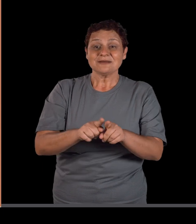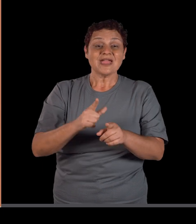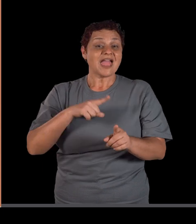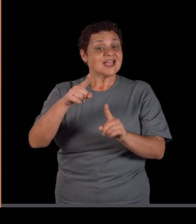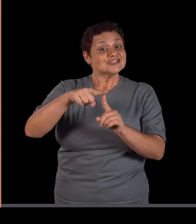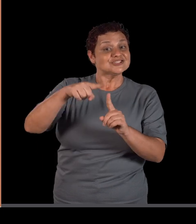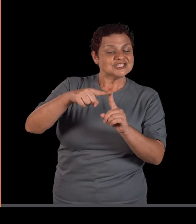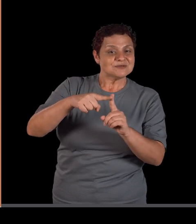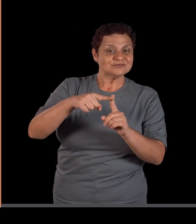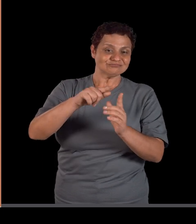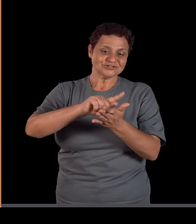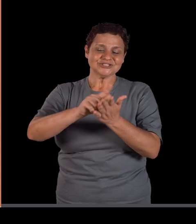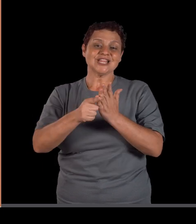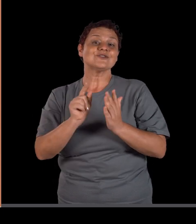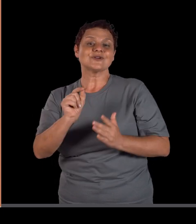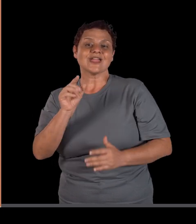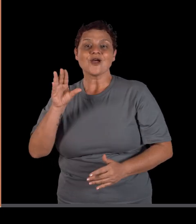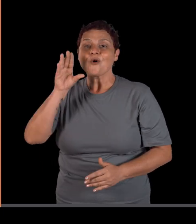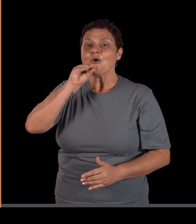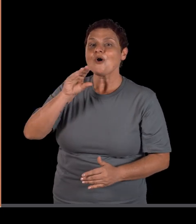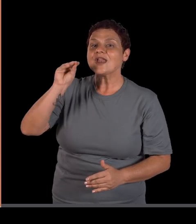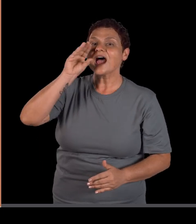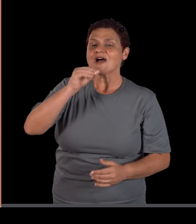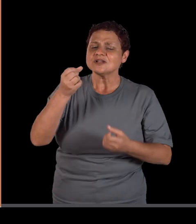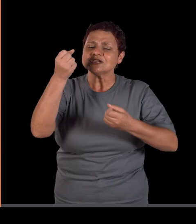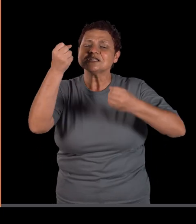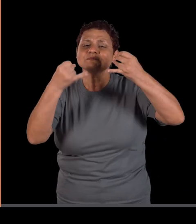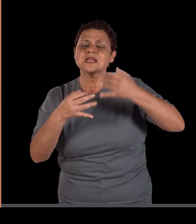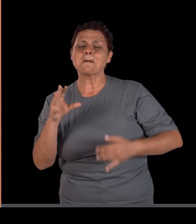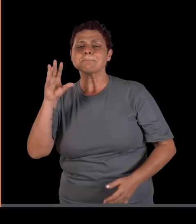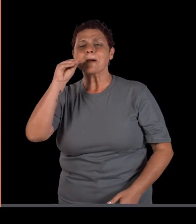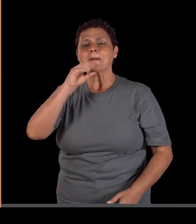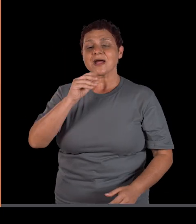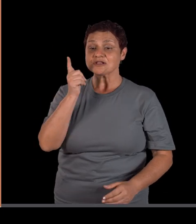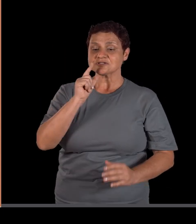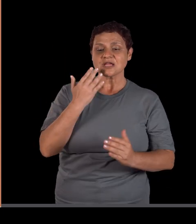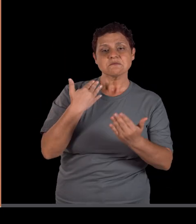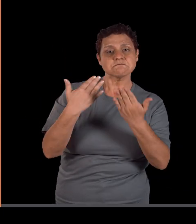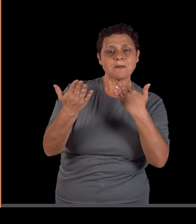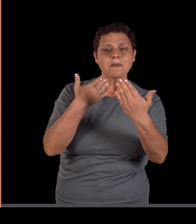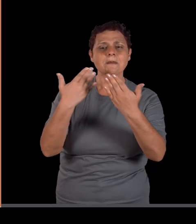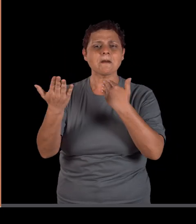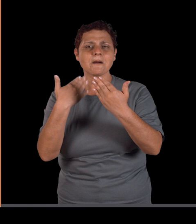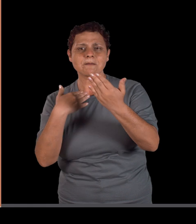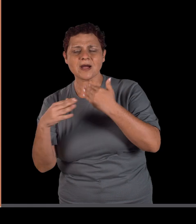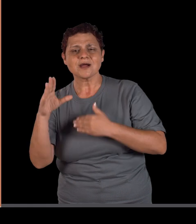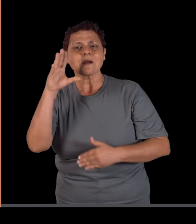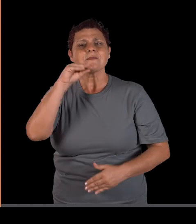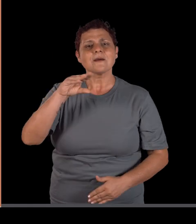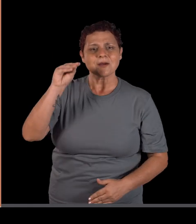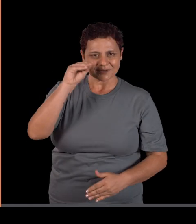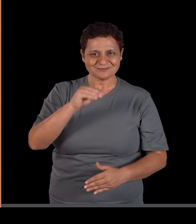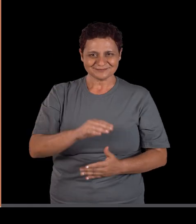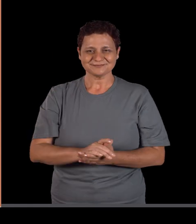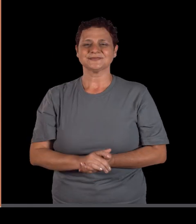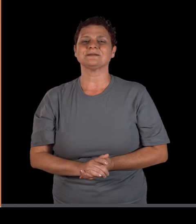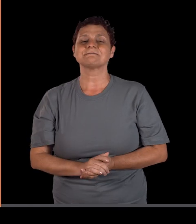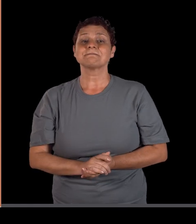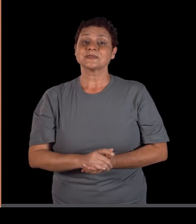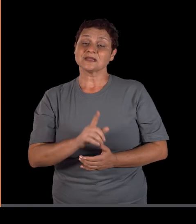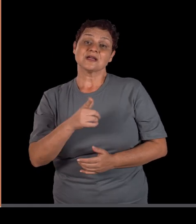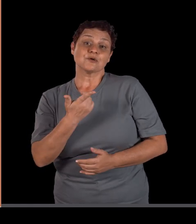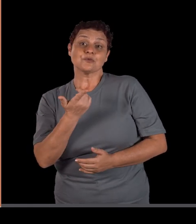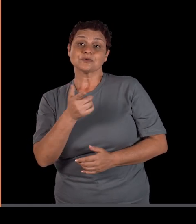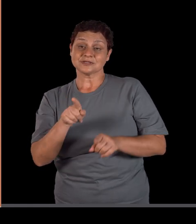um tipo de gênero oral, né? Ele fala, ele se comunica através da fala. E